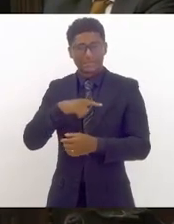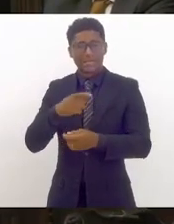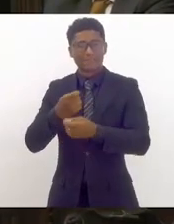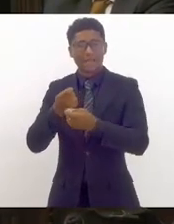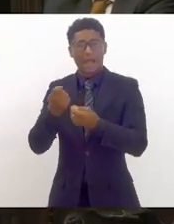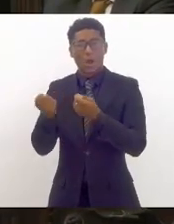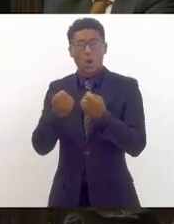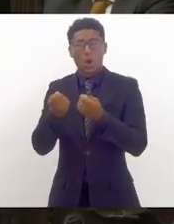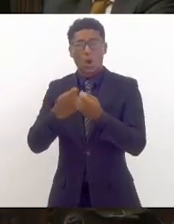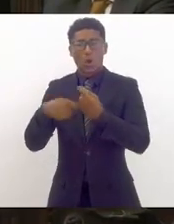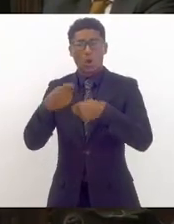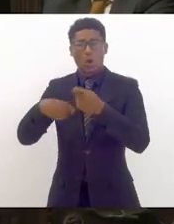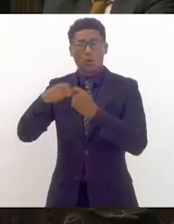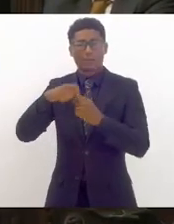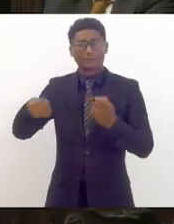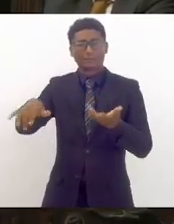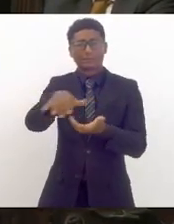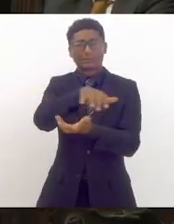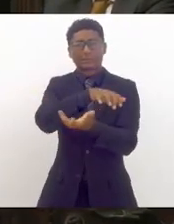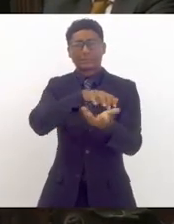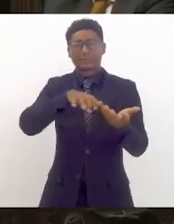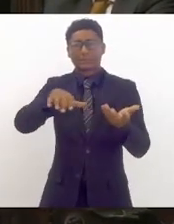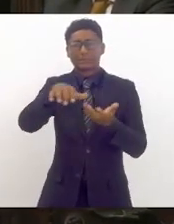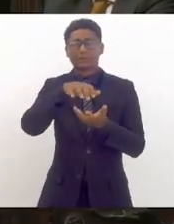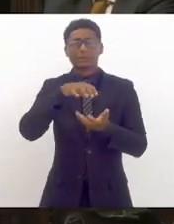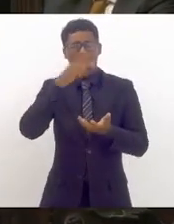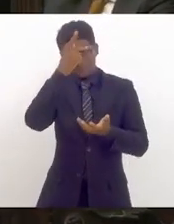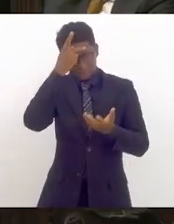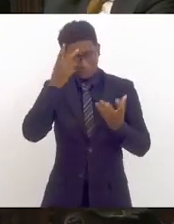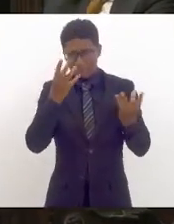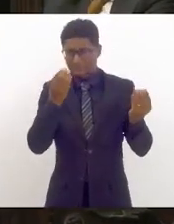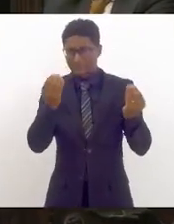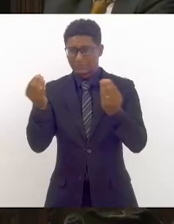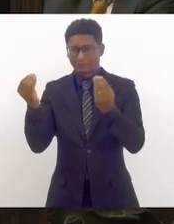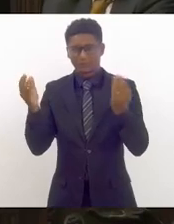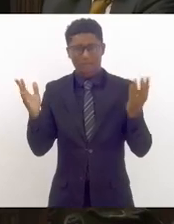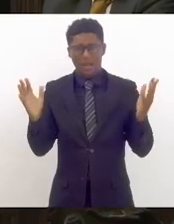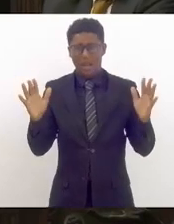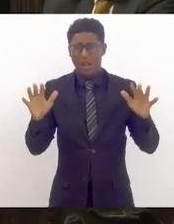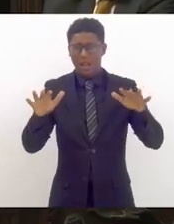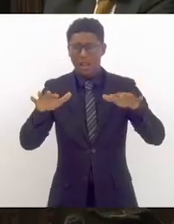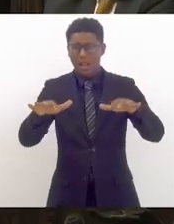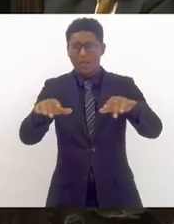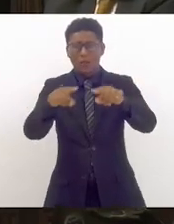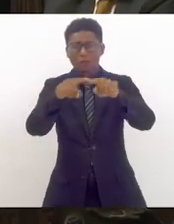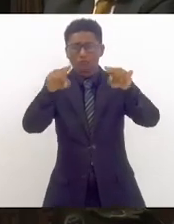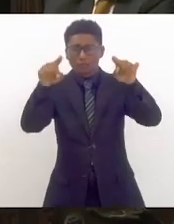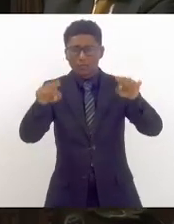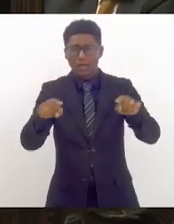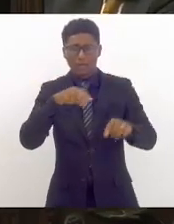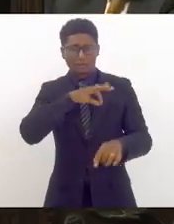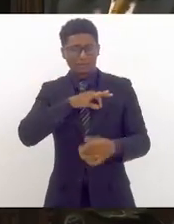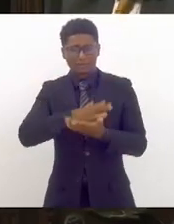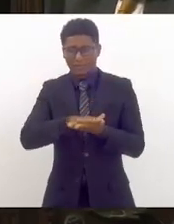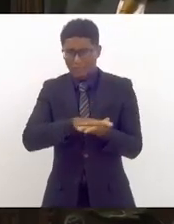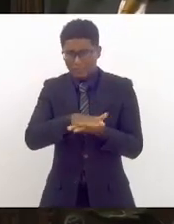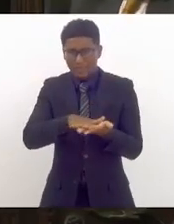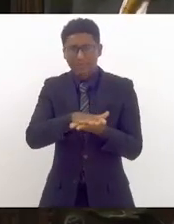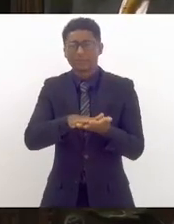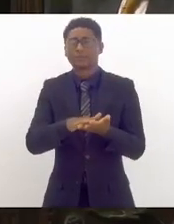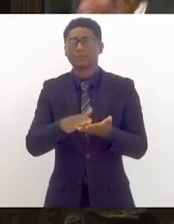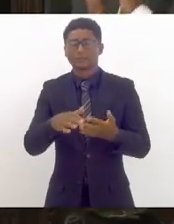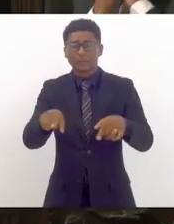brutal, a Assembleia ficava cercada, funcionários sem receber, bombas de gás lacrimogêneo e a crise da